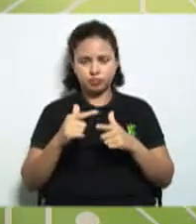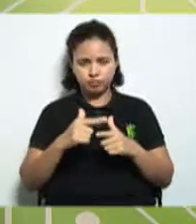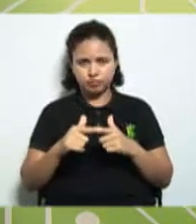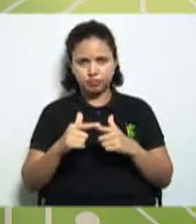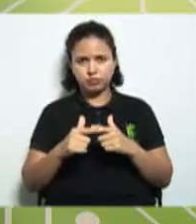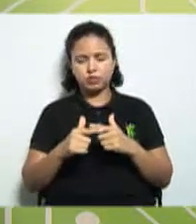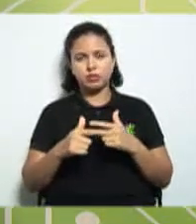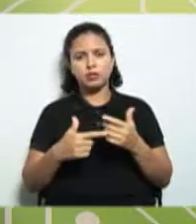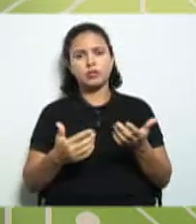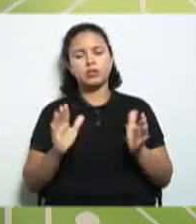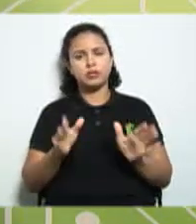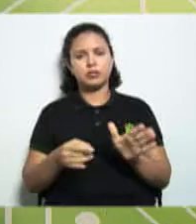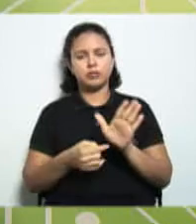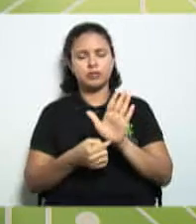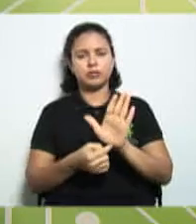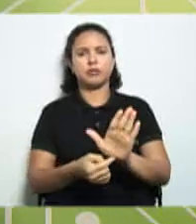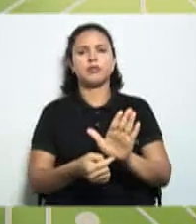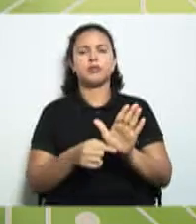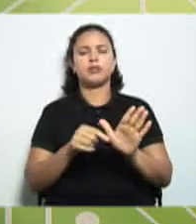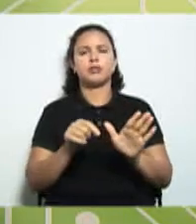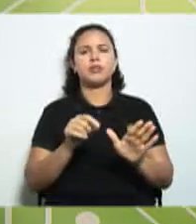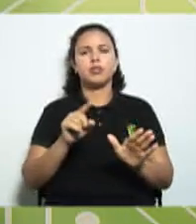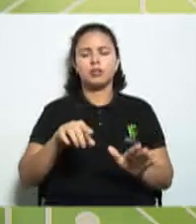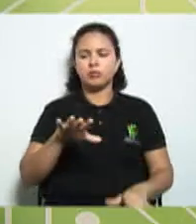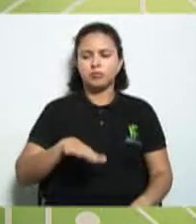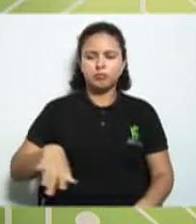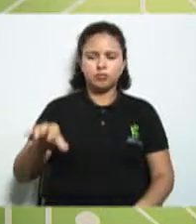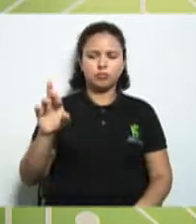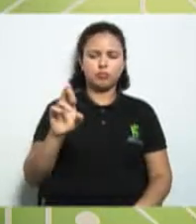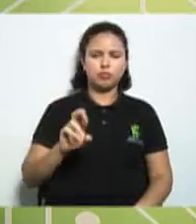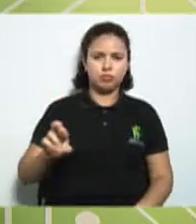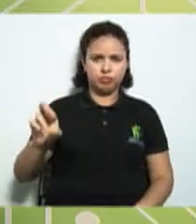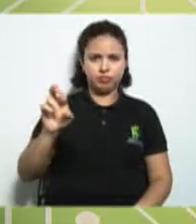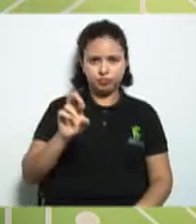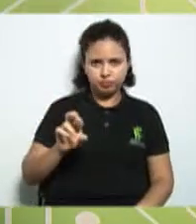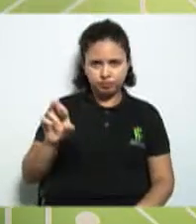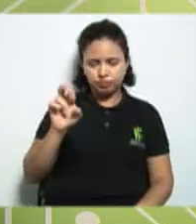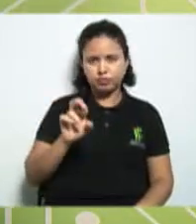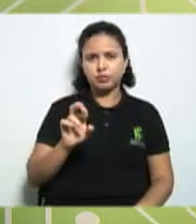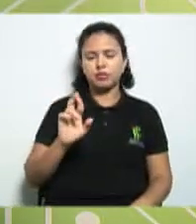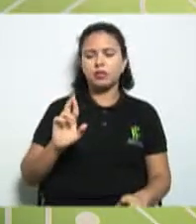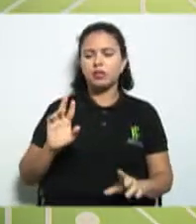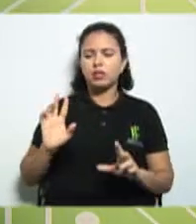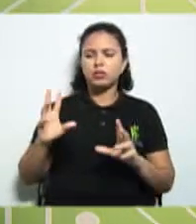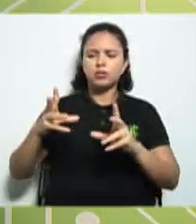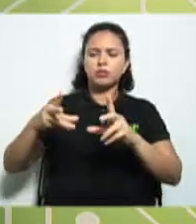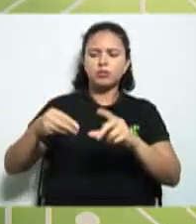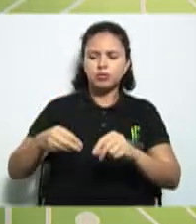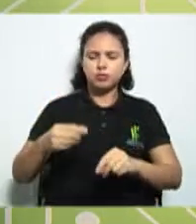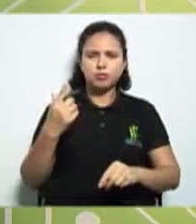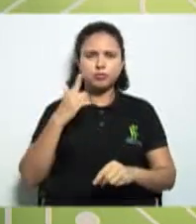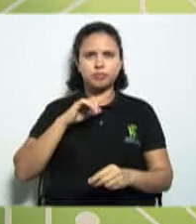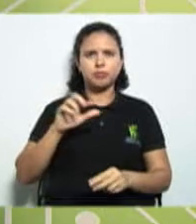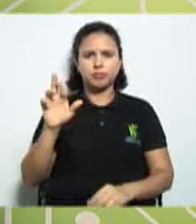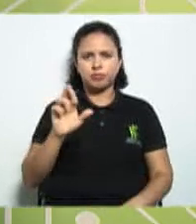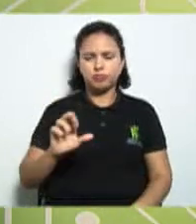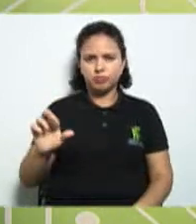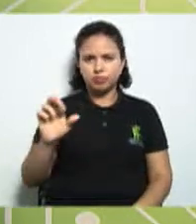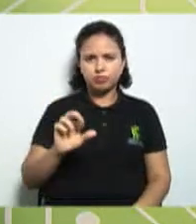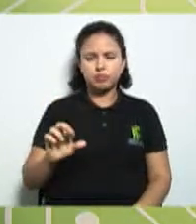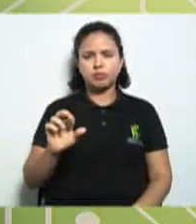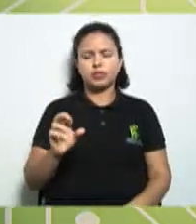nós colocamos, olha, da realidade observável, né, daquilo que eu consigo observar,